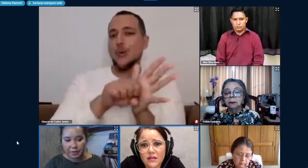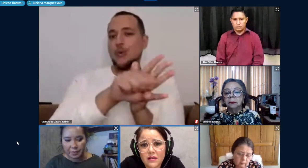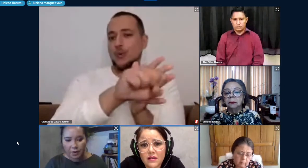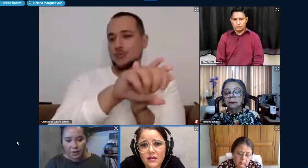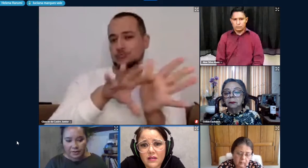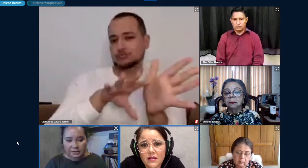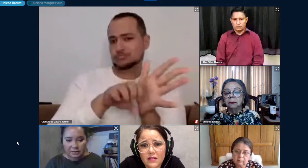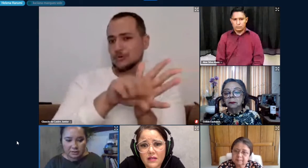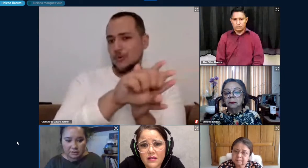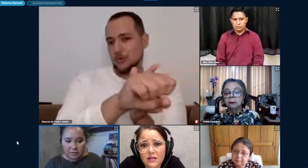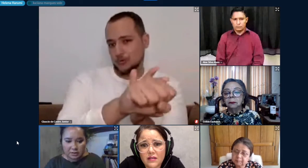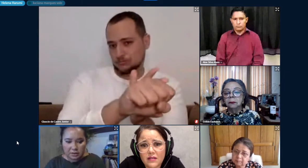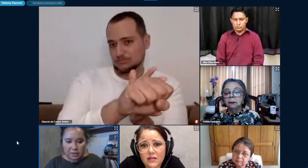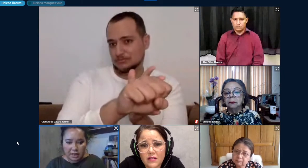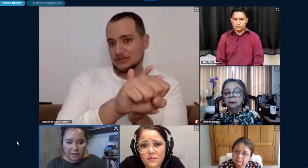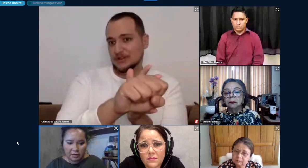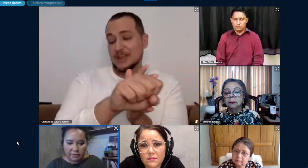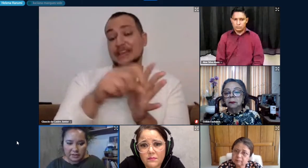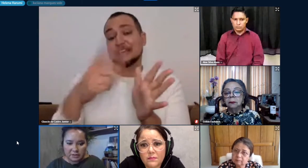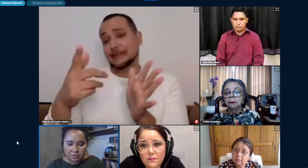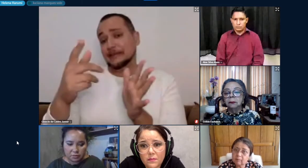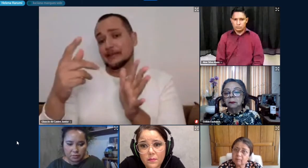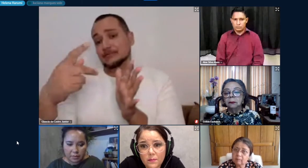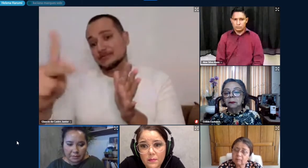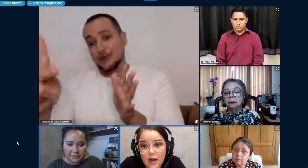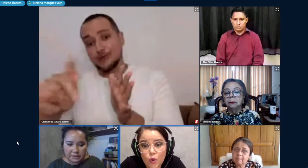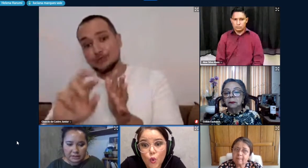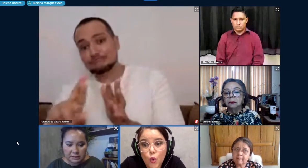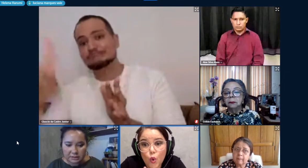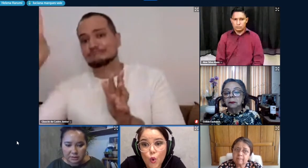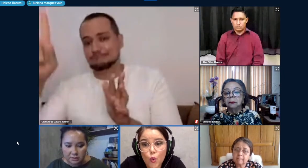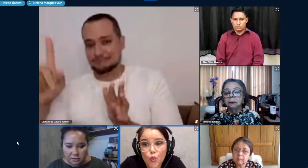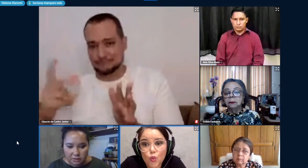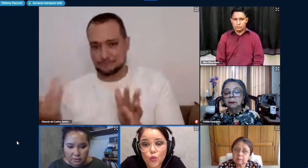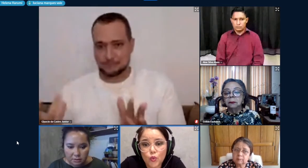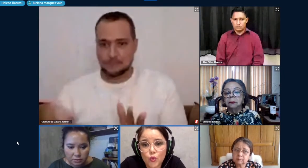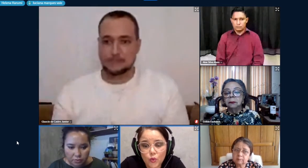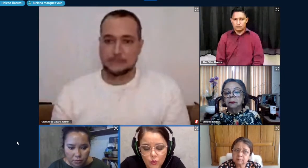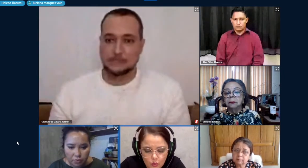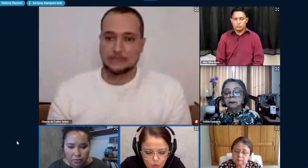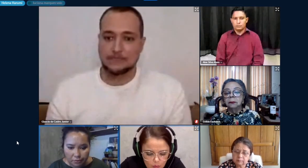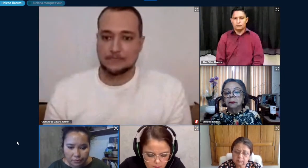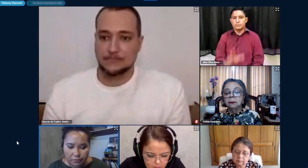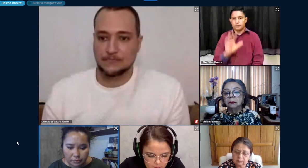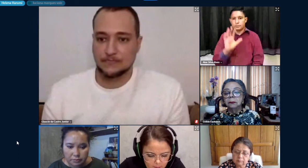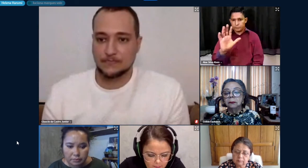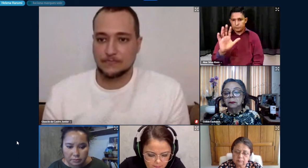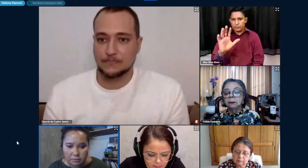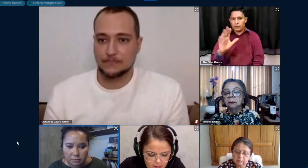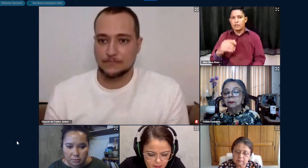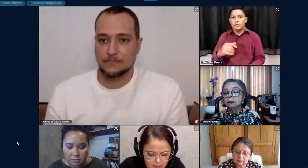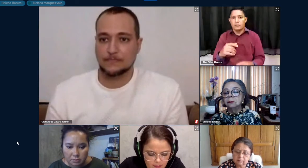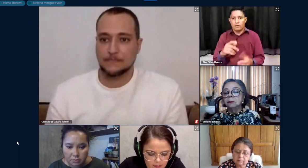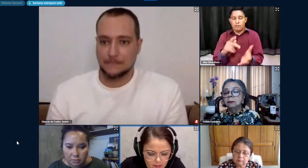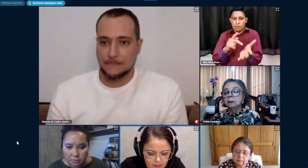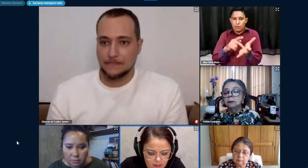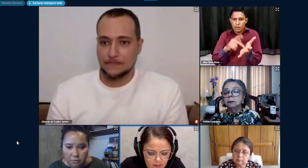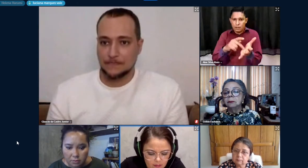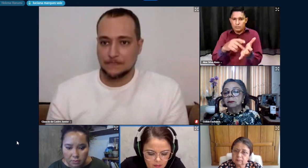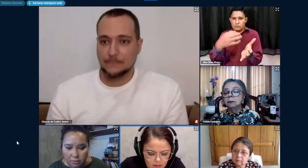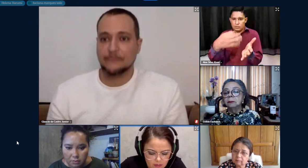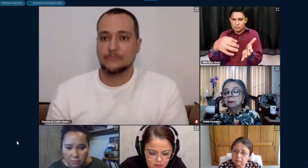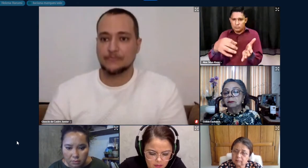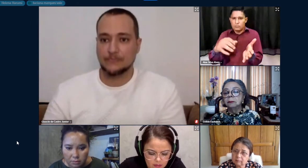fez uma nova proposta, né, talvez uma pesquisa no Google.